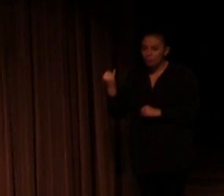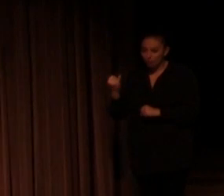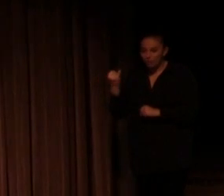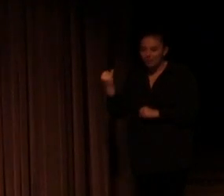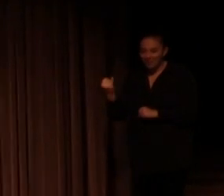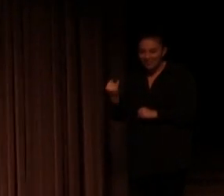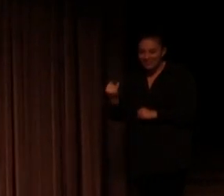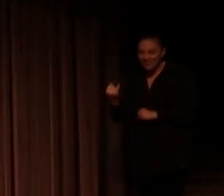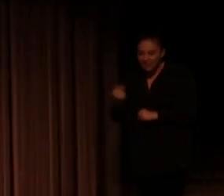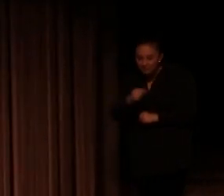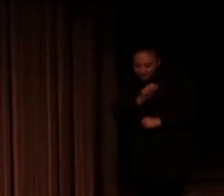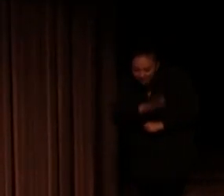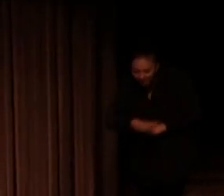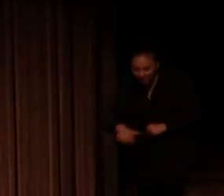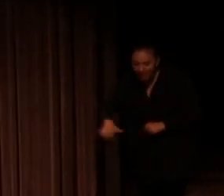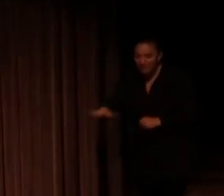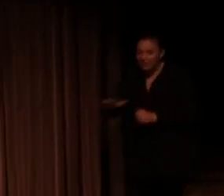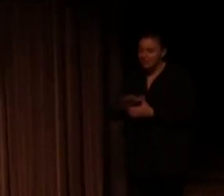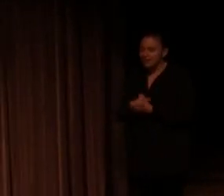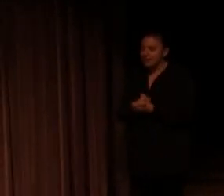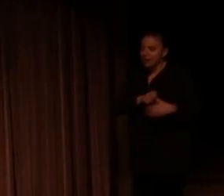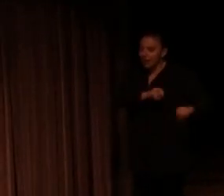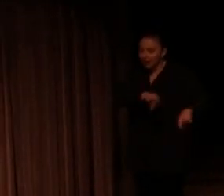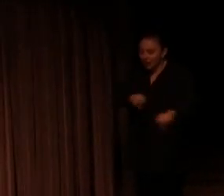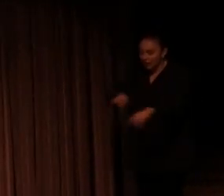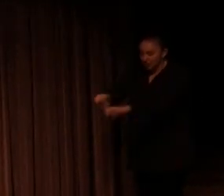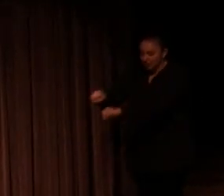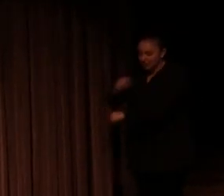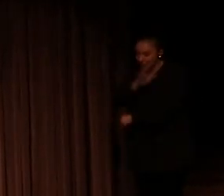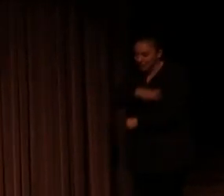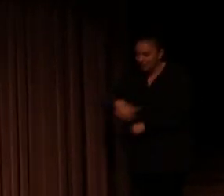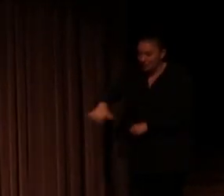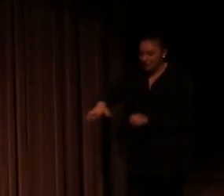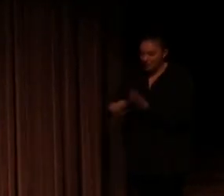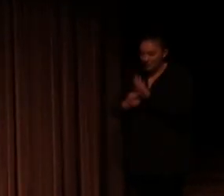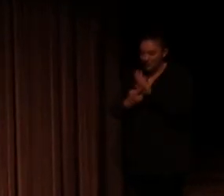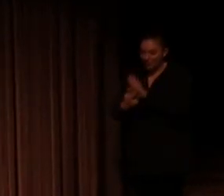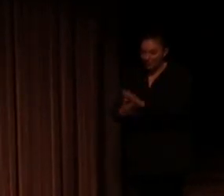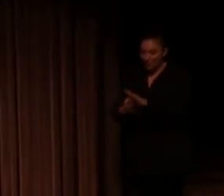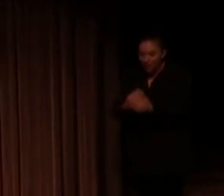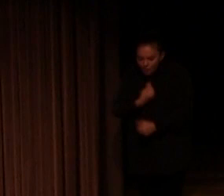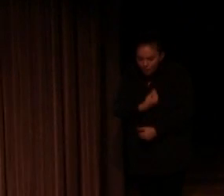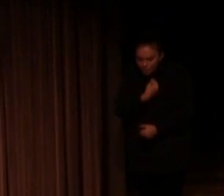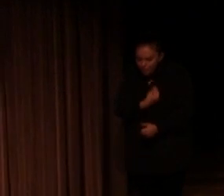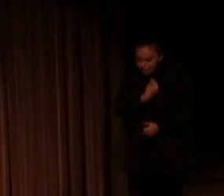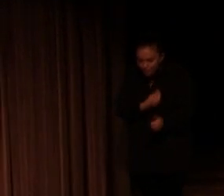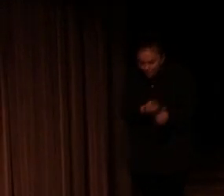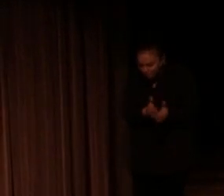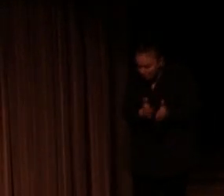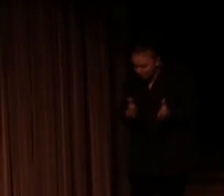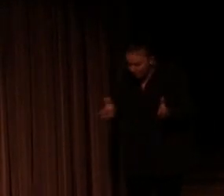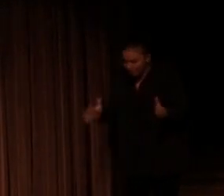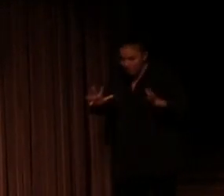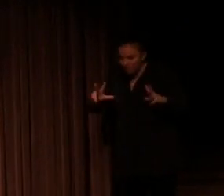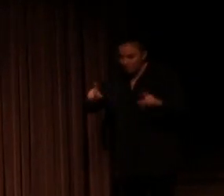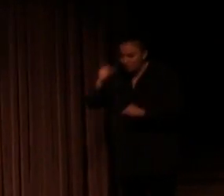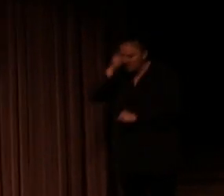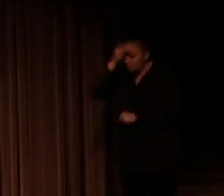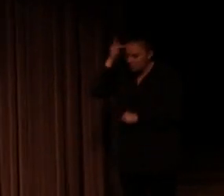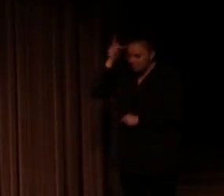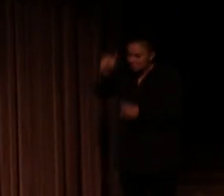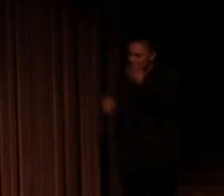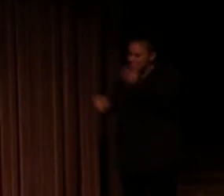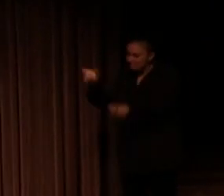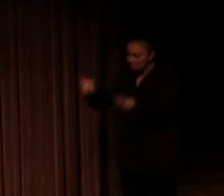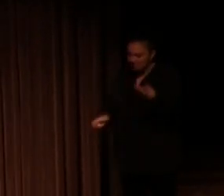do que ela o que a educação infantil representa para a vida de todas essas pessoas esses indivíduos a